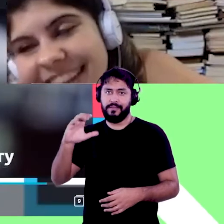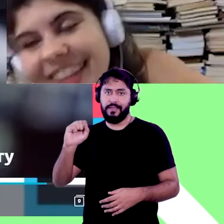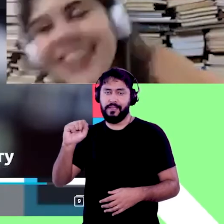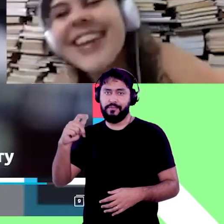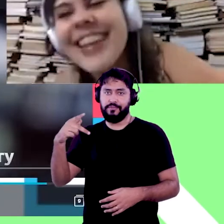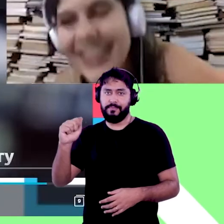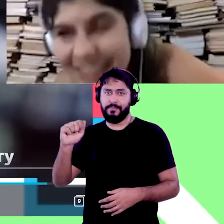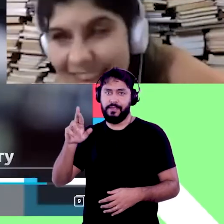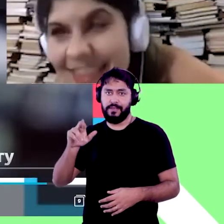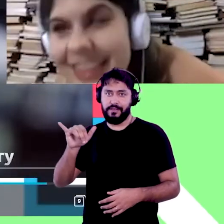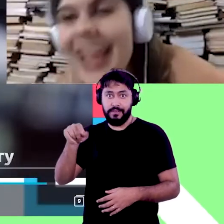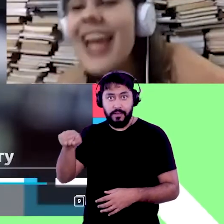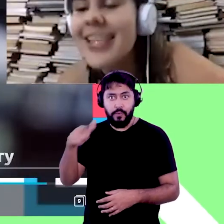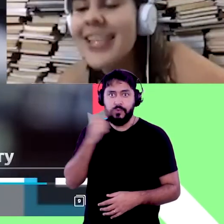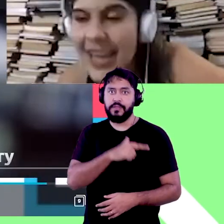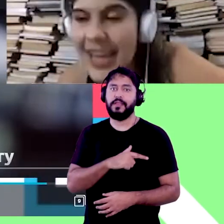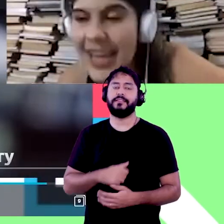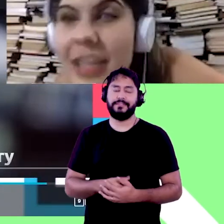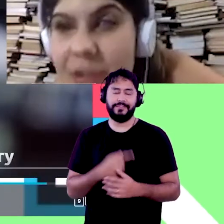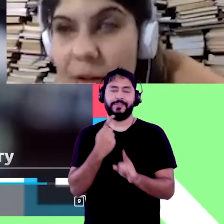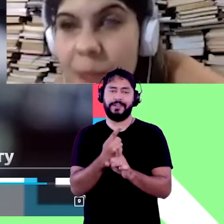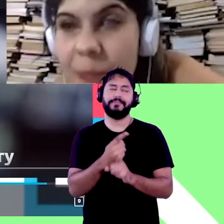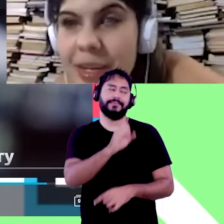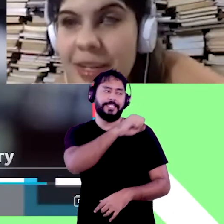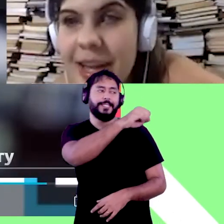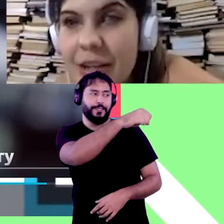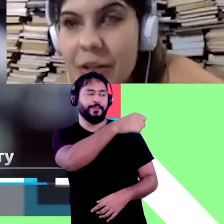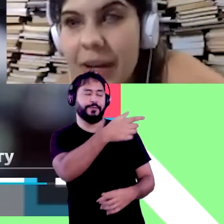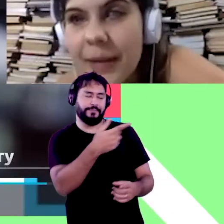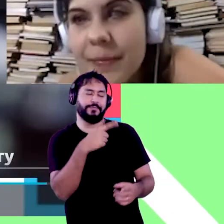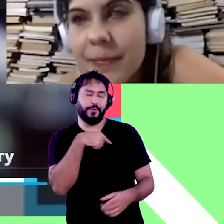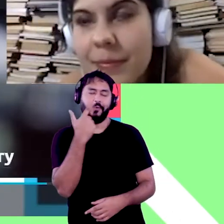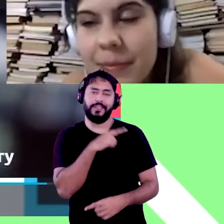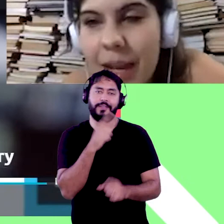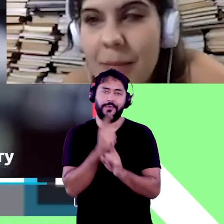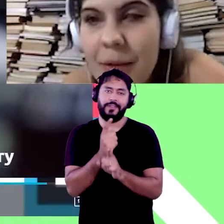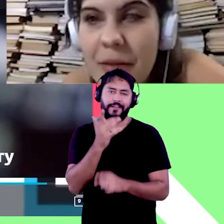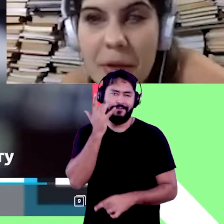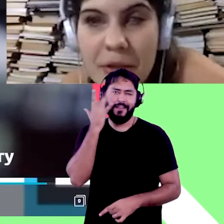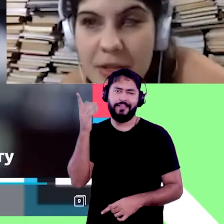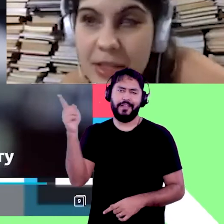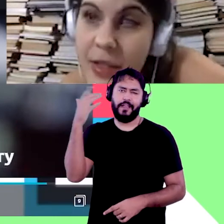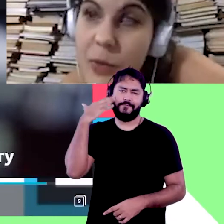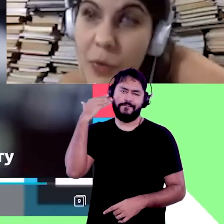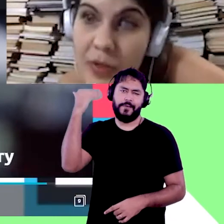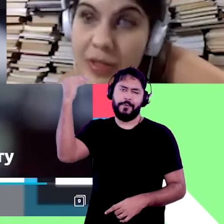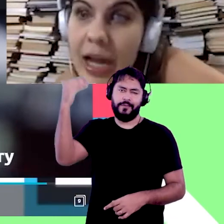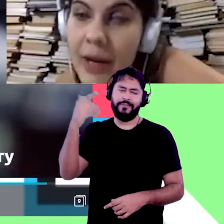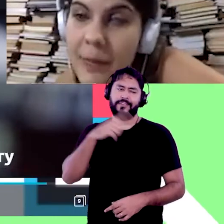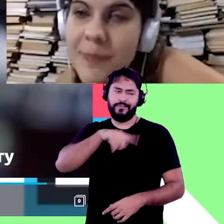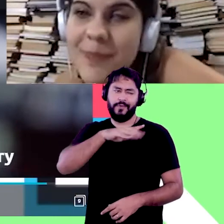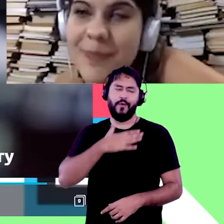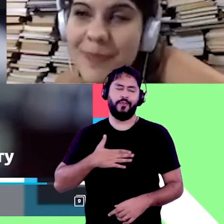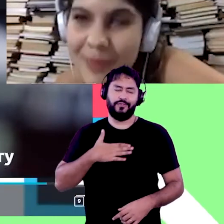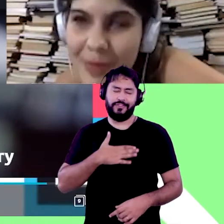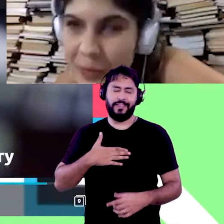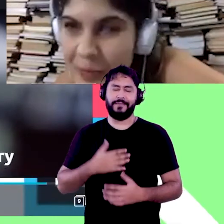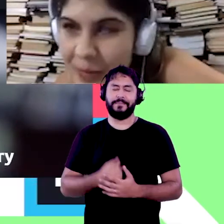e acha, né? Isso. Vocês acham ela? Ela é bem famosinha, vocês vão gostar.